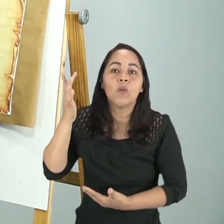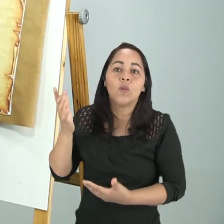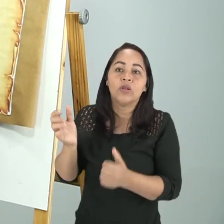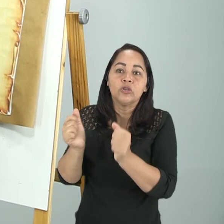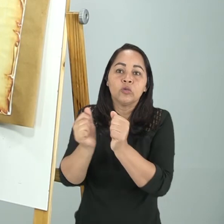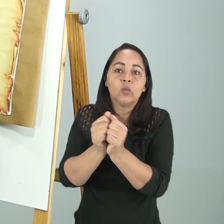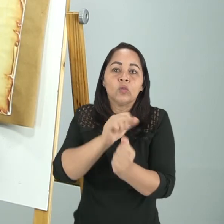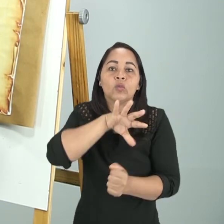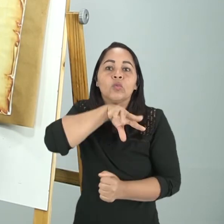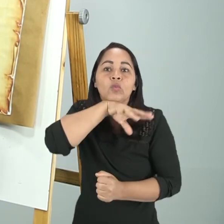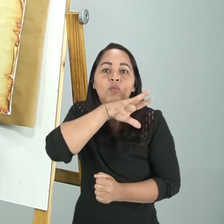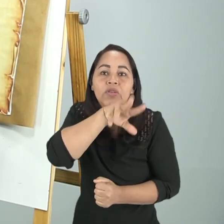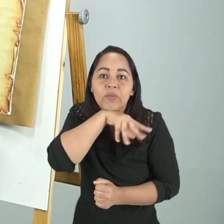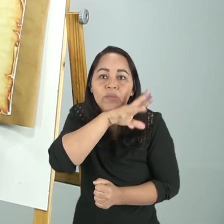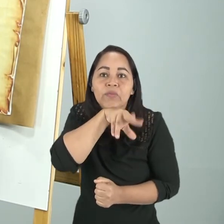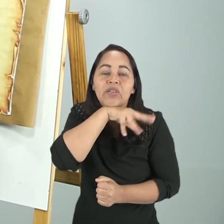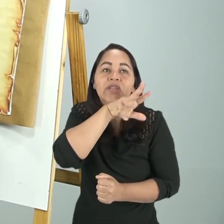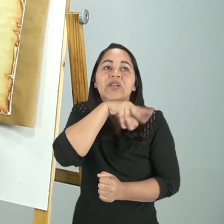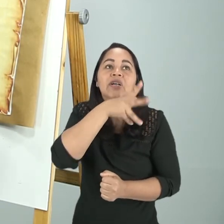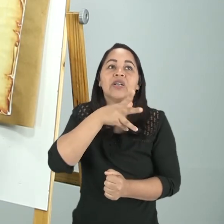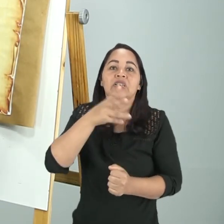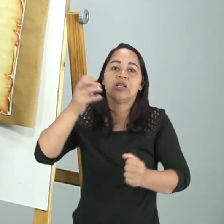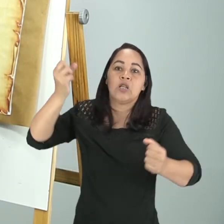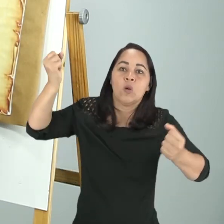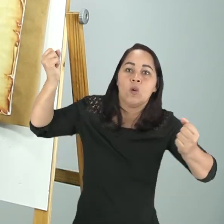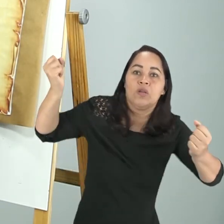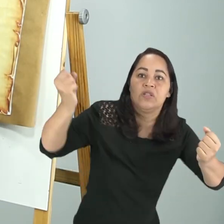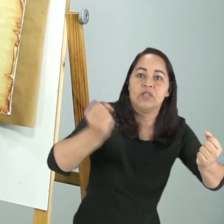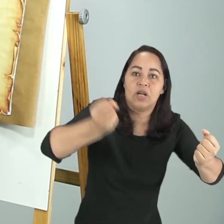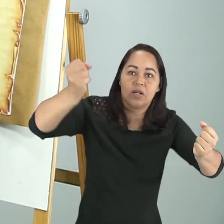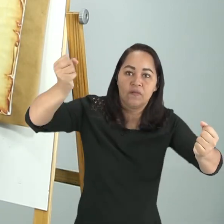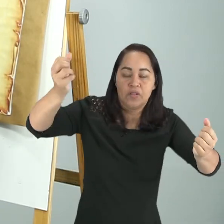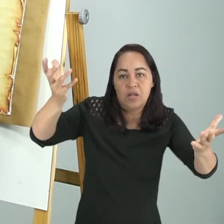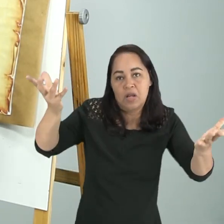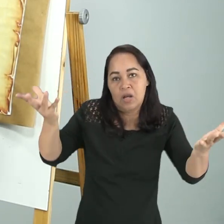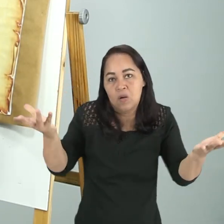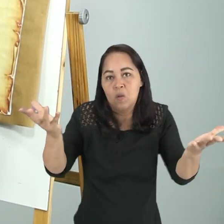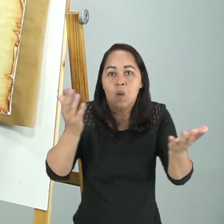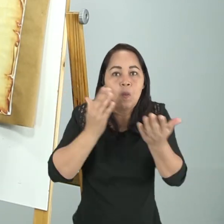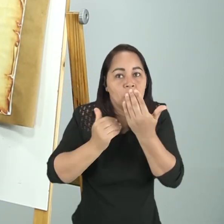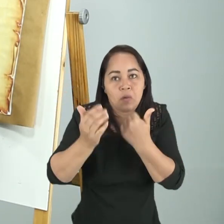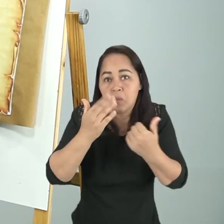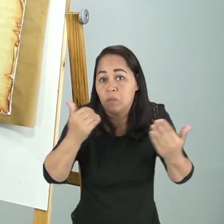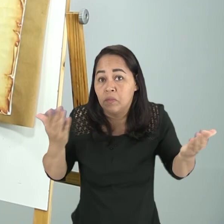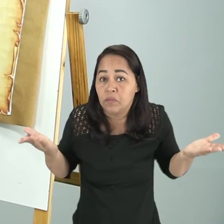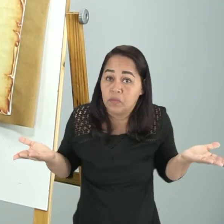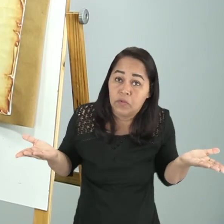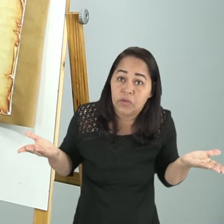animais, ou iam sacrificar, era para alimentação. Com